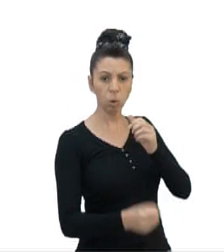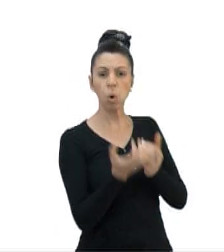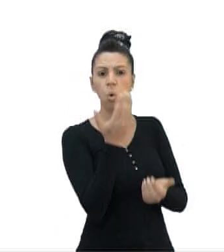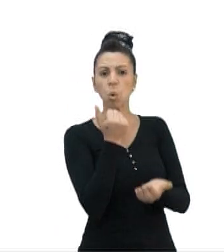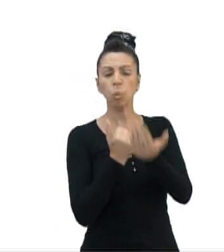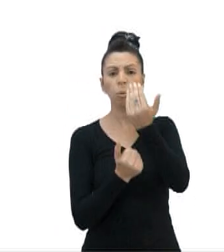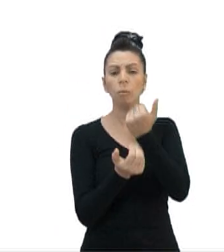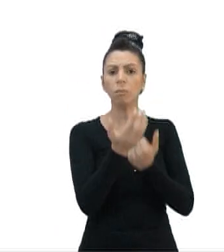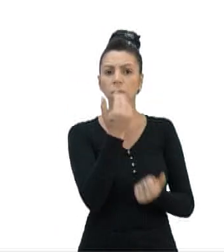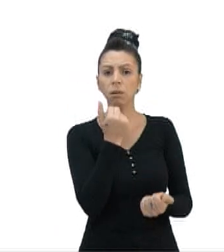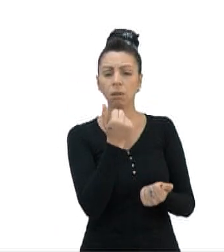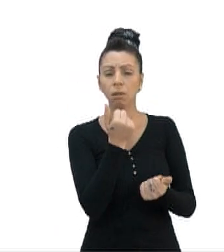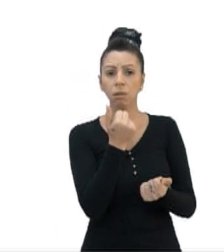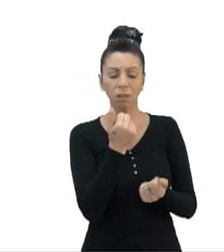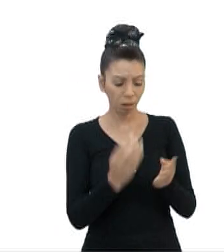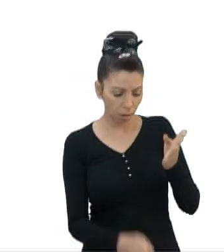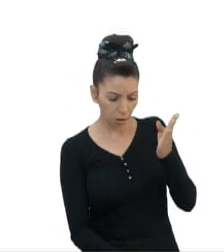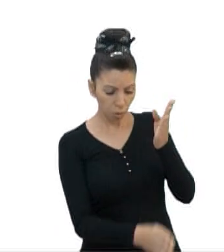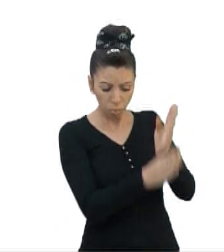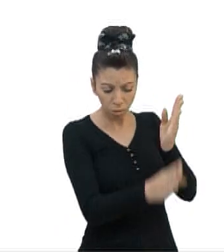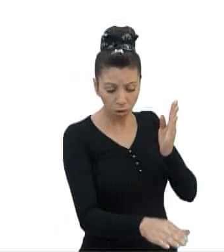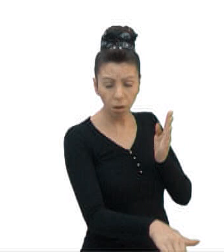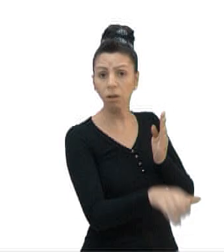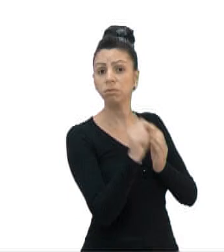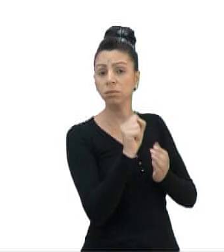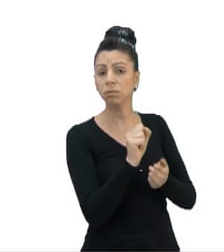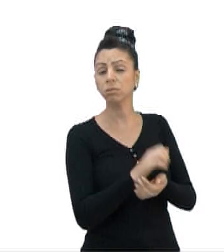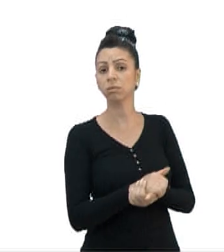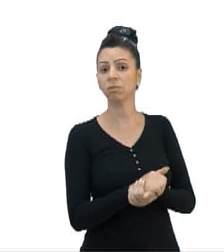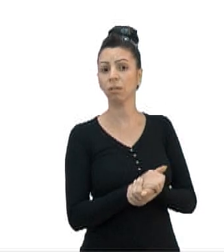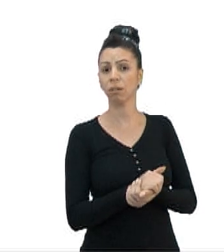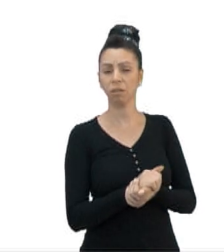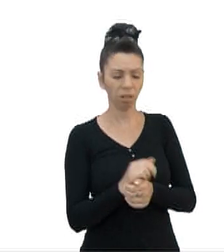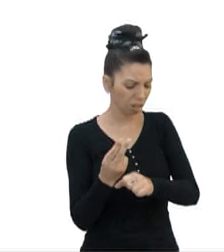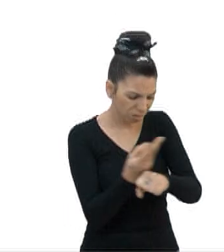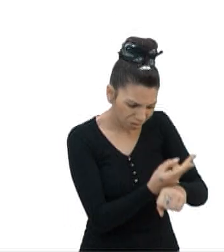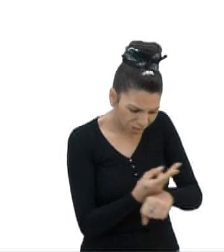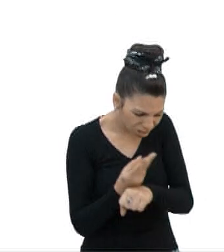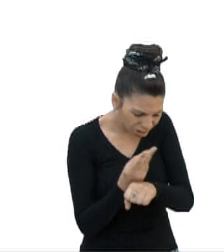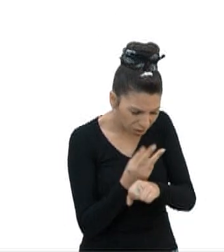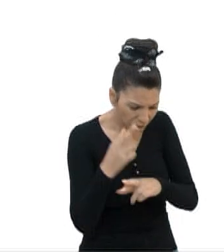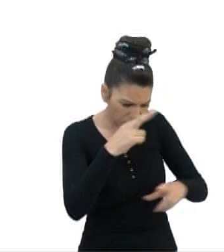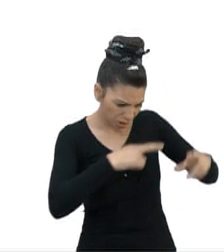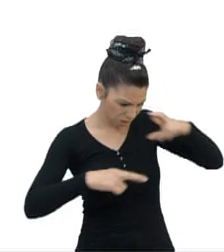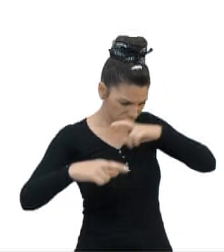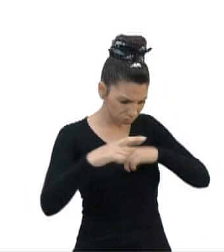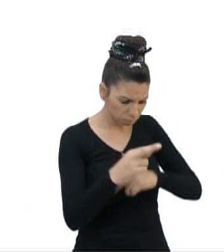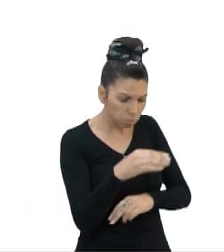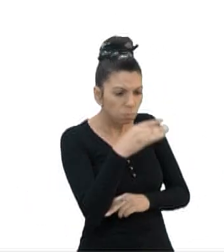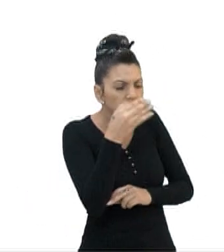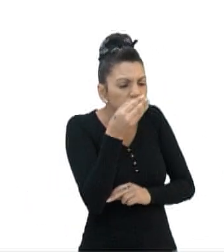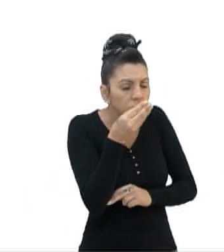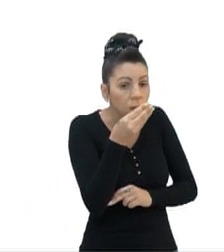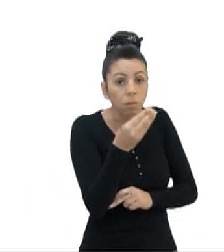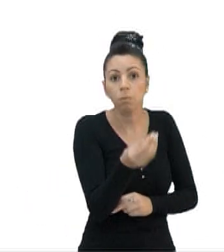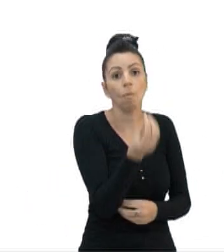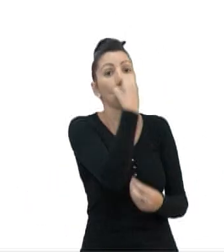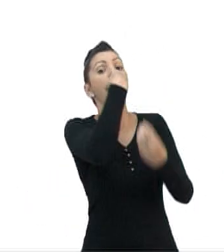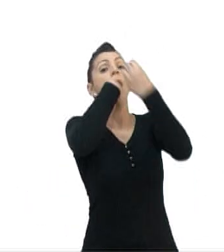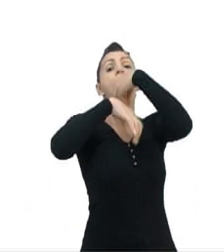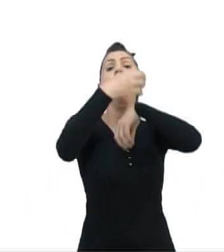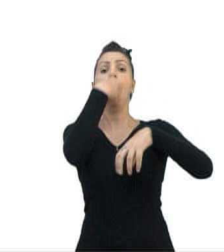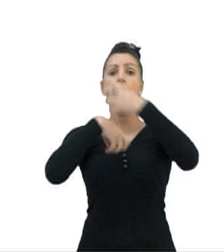detritos. Quando achava alguma coisa, não examinava nem cheirava, engolia